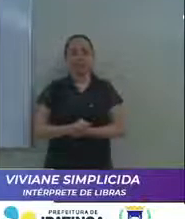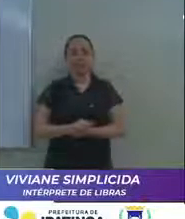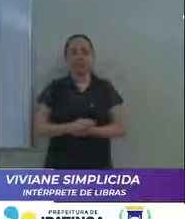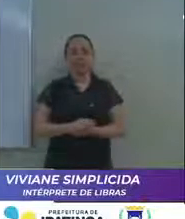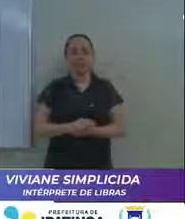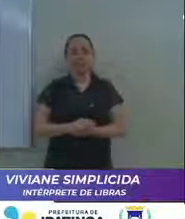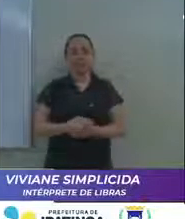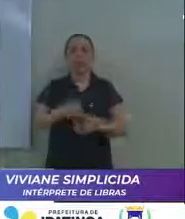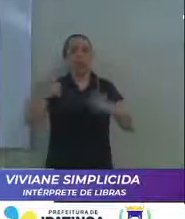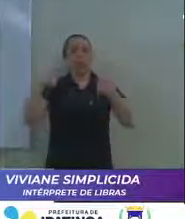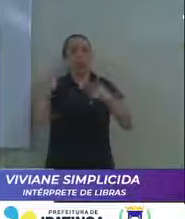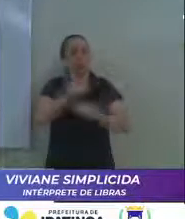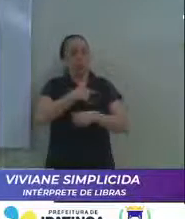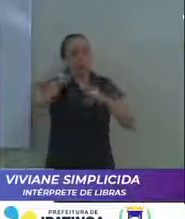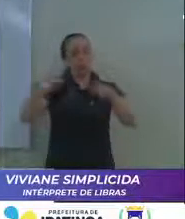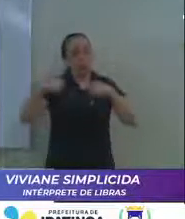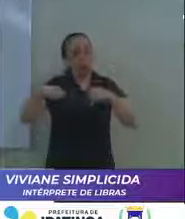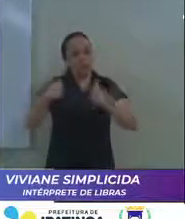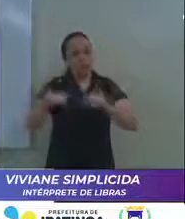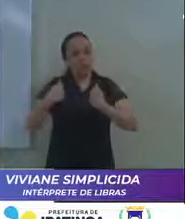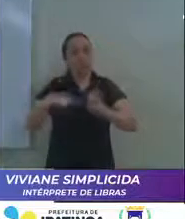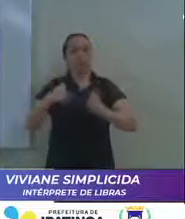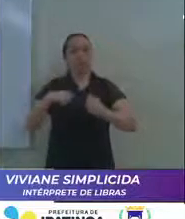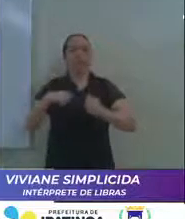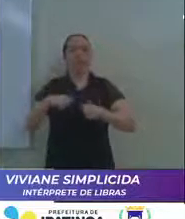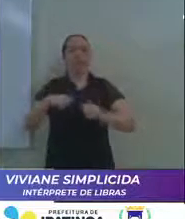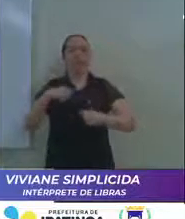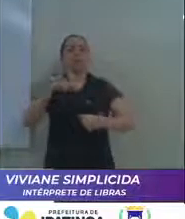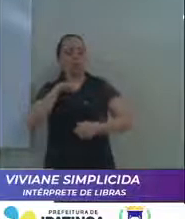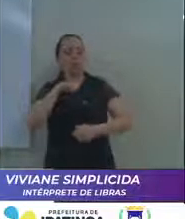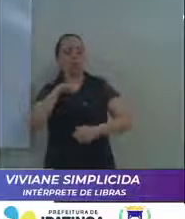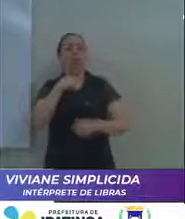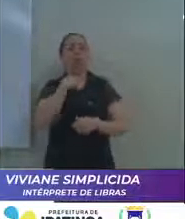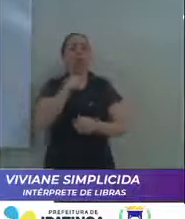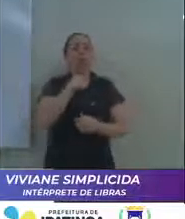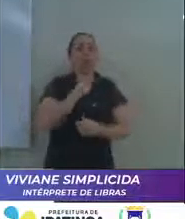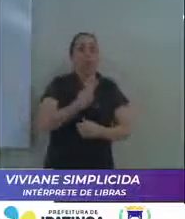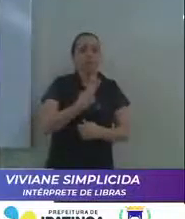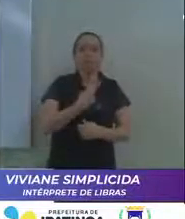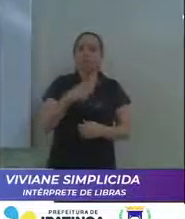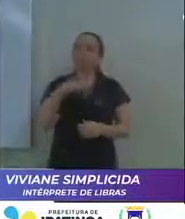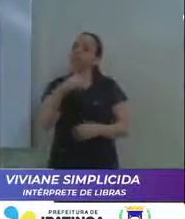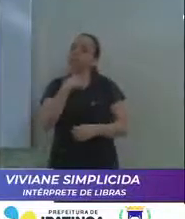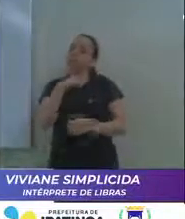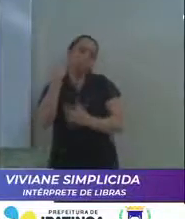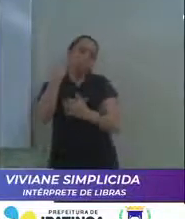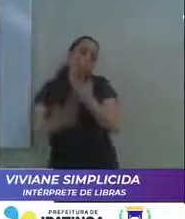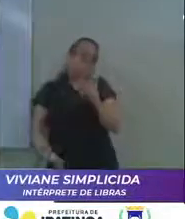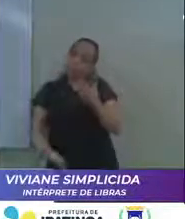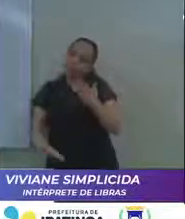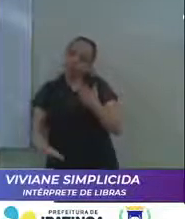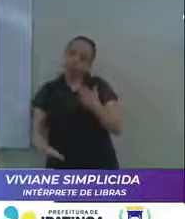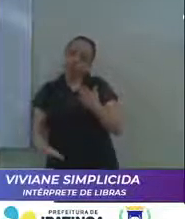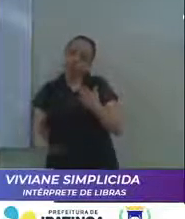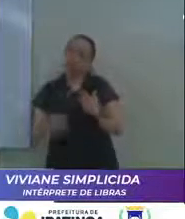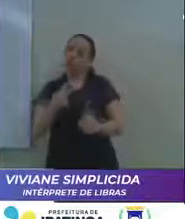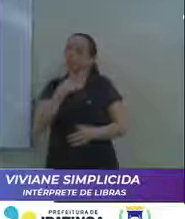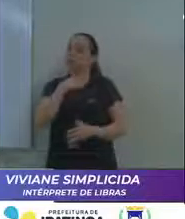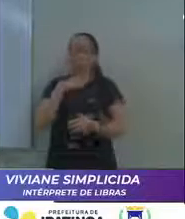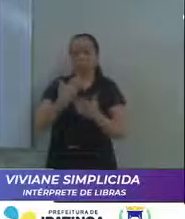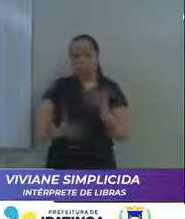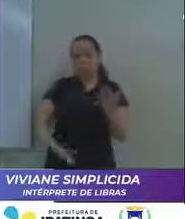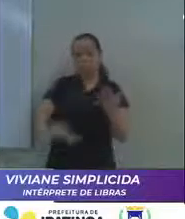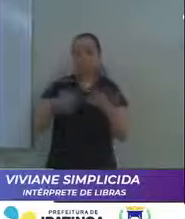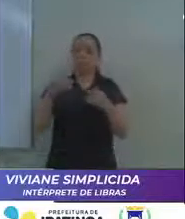a gente precisa cuidar da nossa voz para a gente não perdê-la, né? Então, a importância da nossa voz, ela está sempre pautada